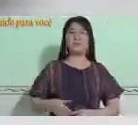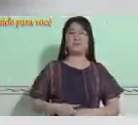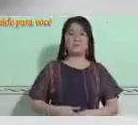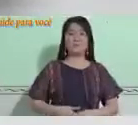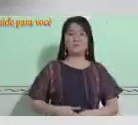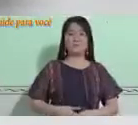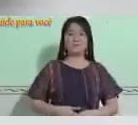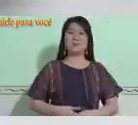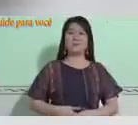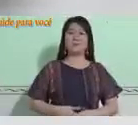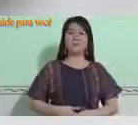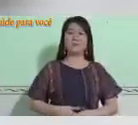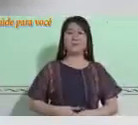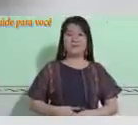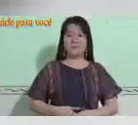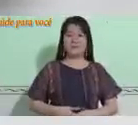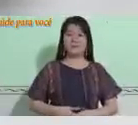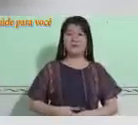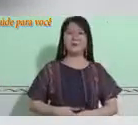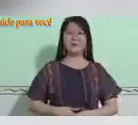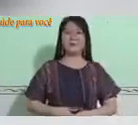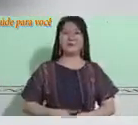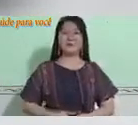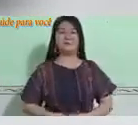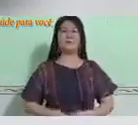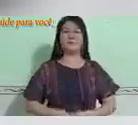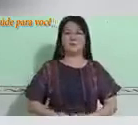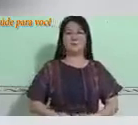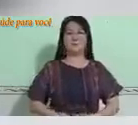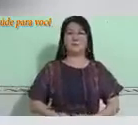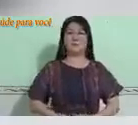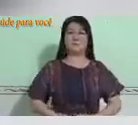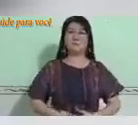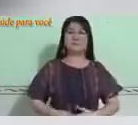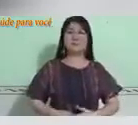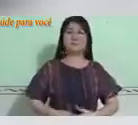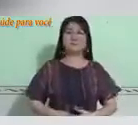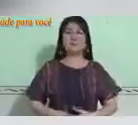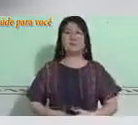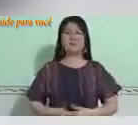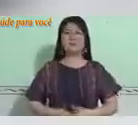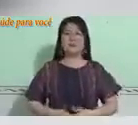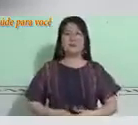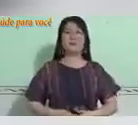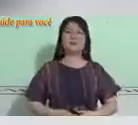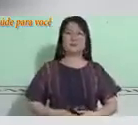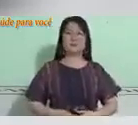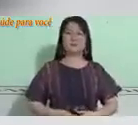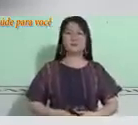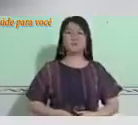É importante ir rapidamente ao hospital para iniciar o tratamento com cirurgia e evitar complicações graves